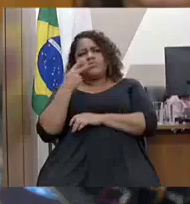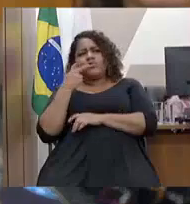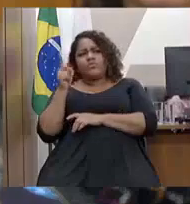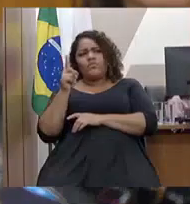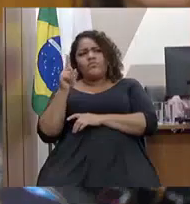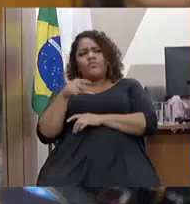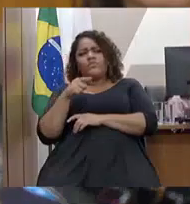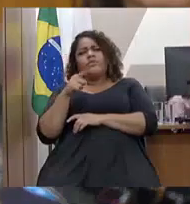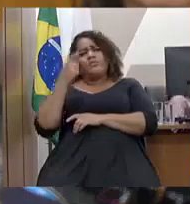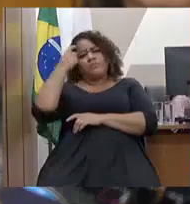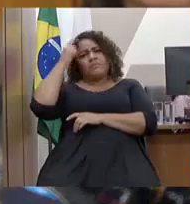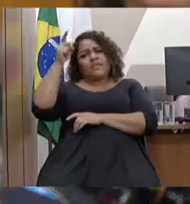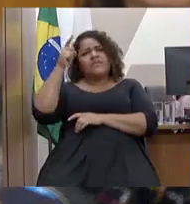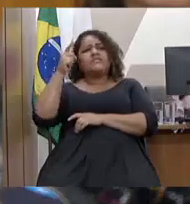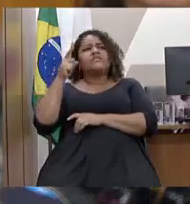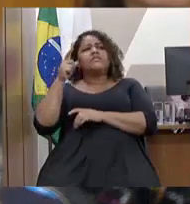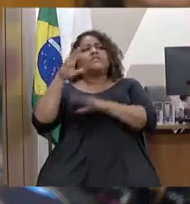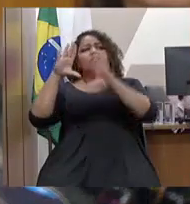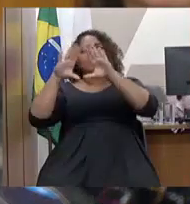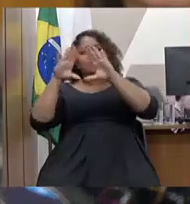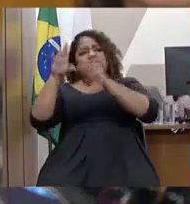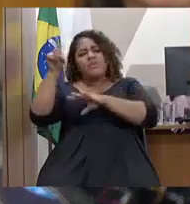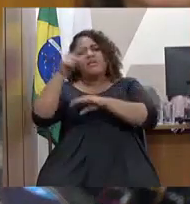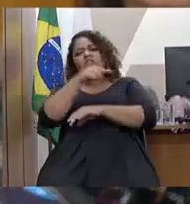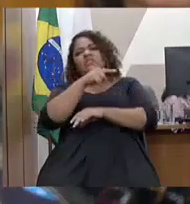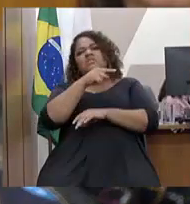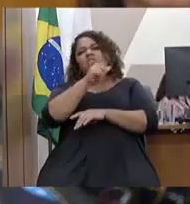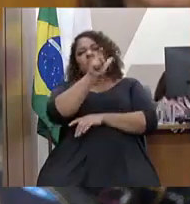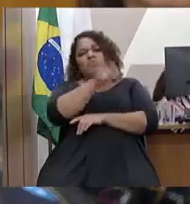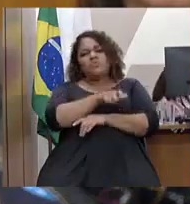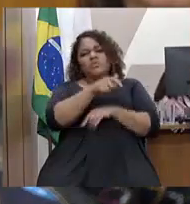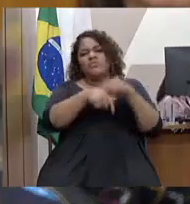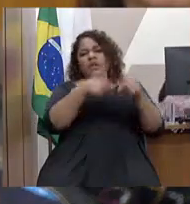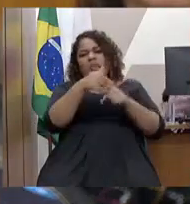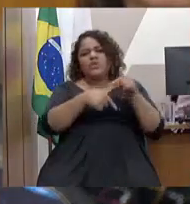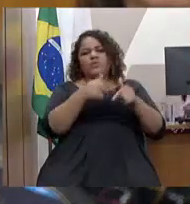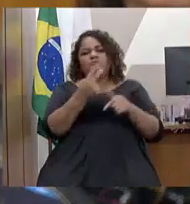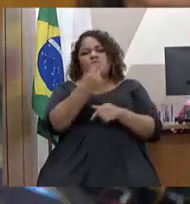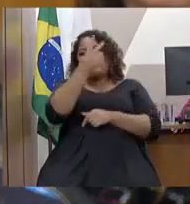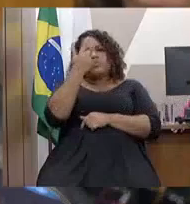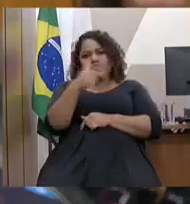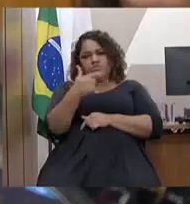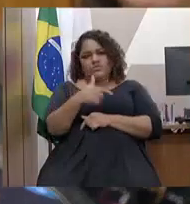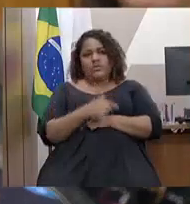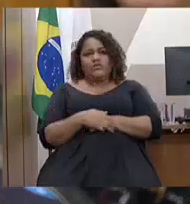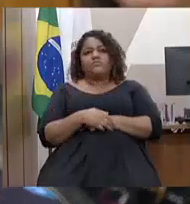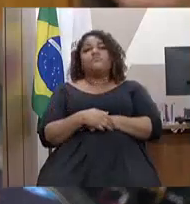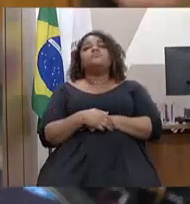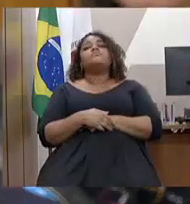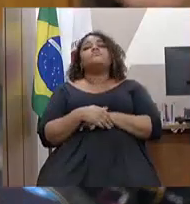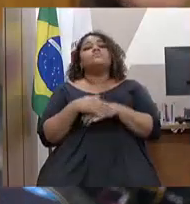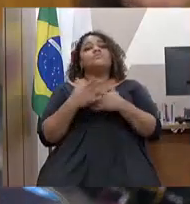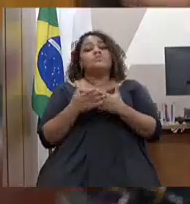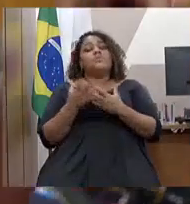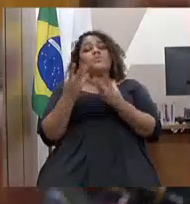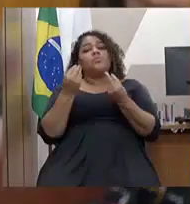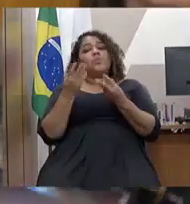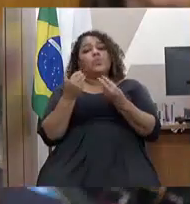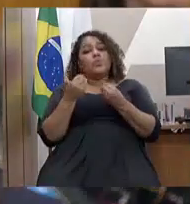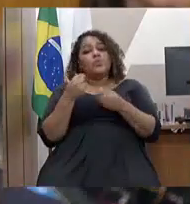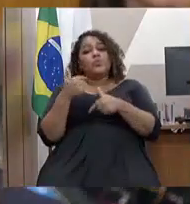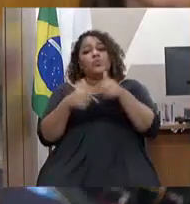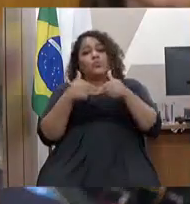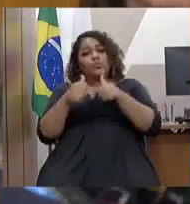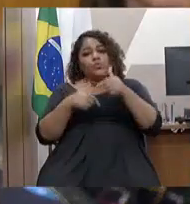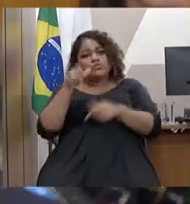Assembleia que acha que a vida do trabalhador não tem valor então são muito trabalhadores morrendo muito trabalhadores adoecidos né através